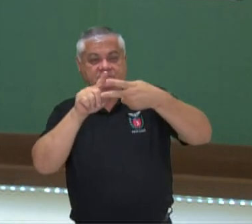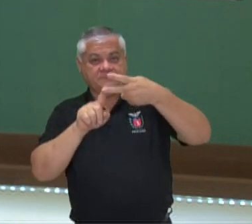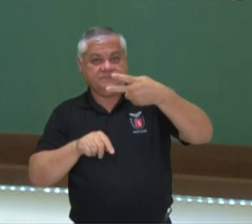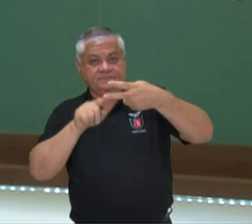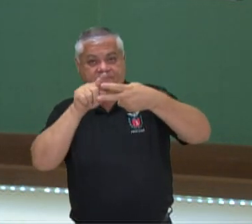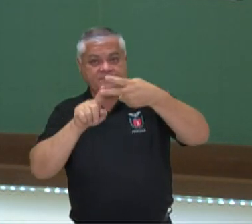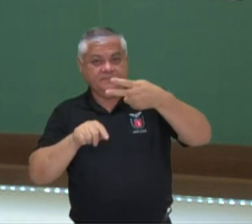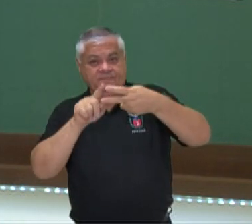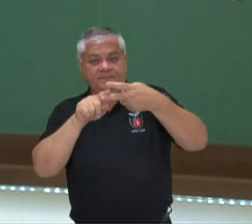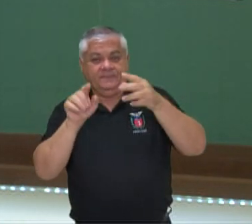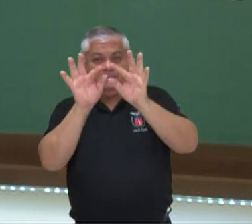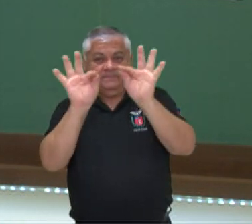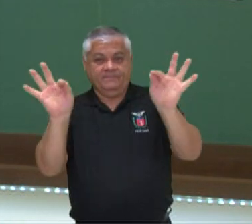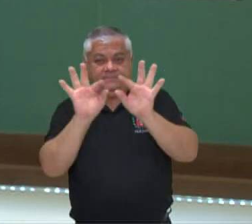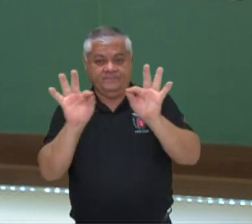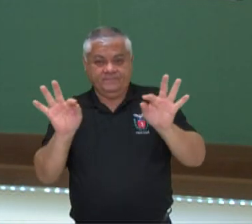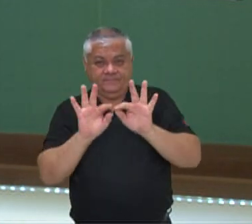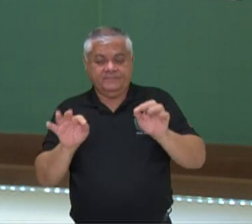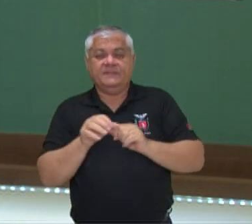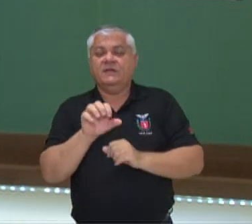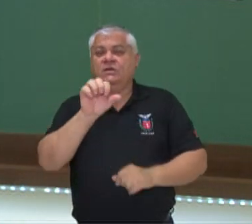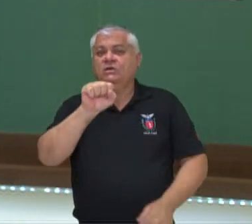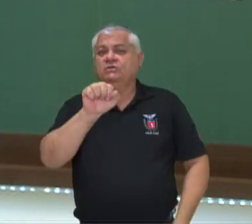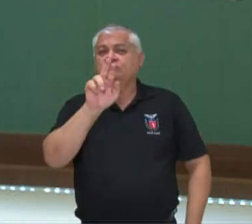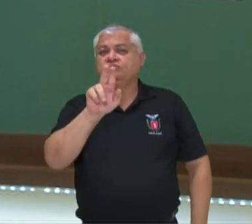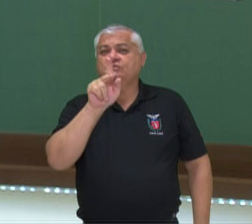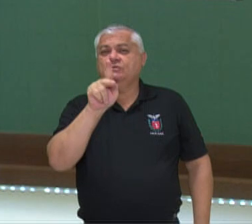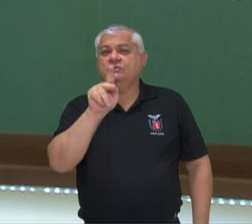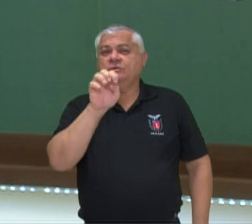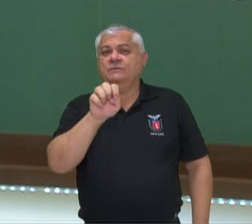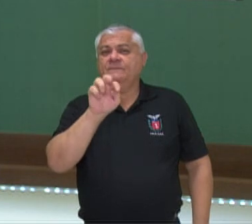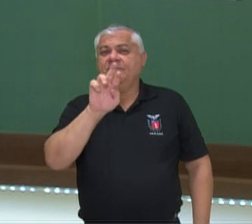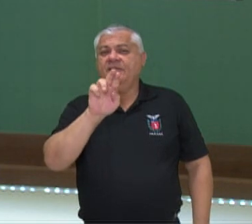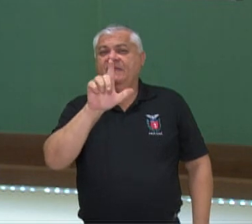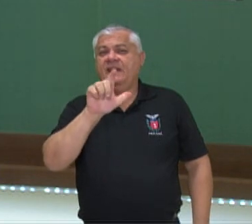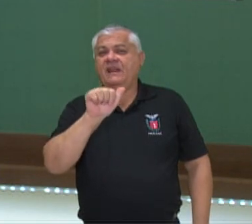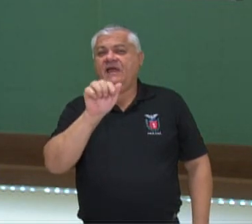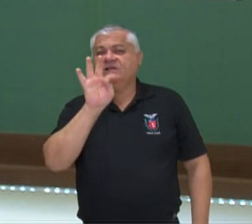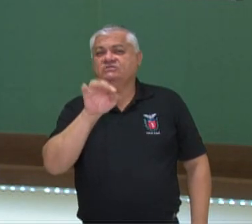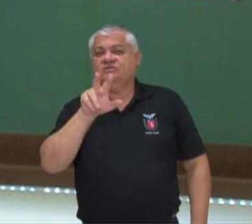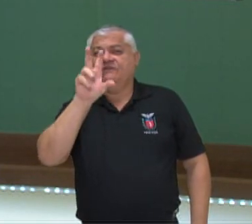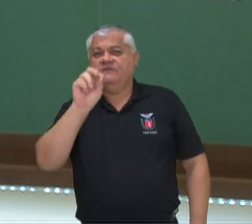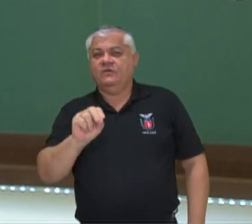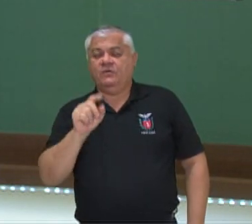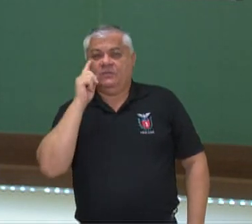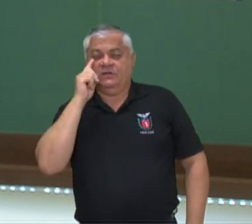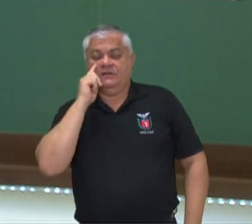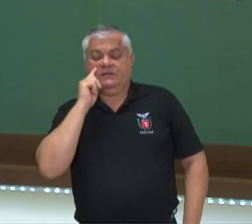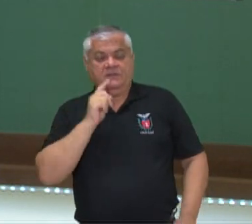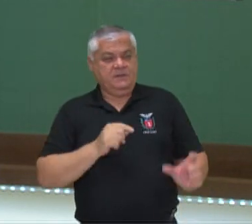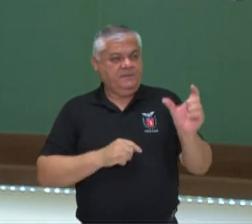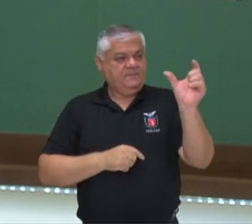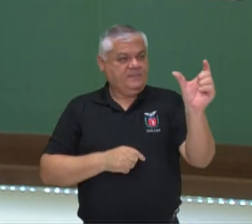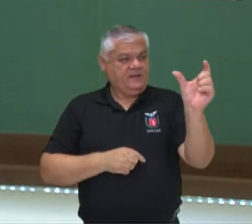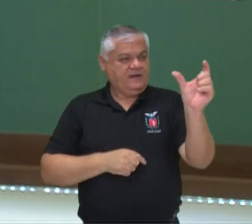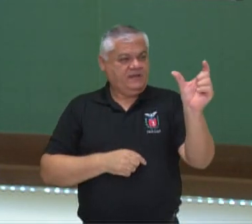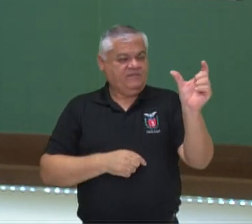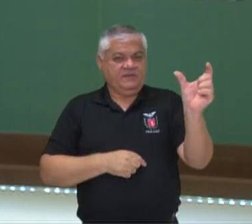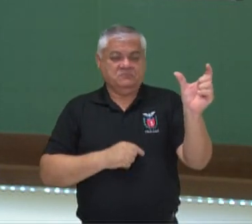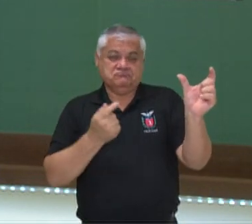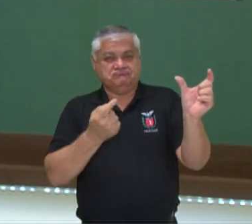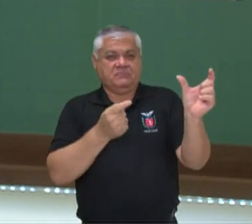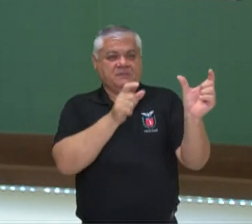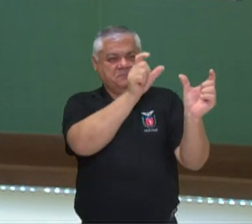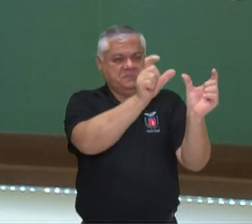duas frases no superlativo. O superlativo é quando você compara uma coisa com um grupo geral, ou seja, uma coisa ou uma